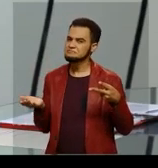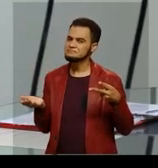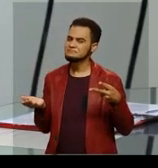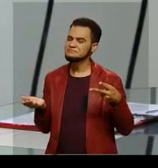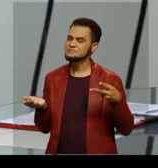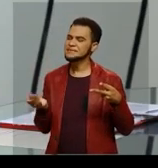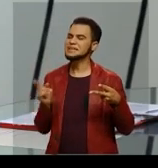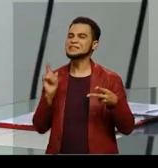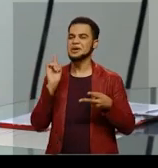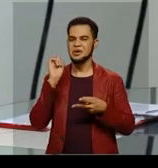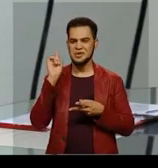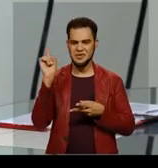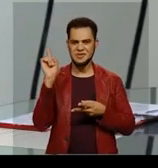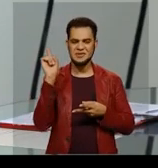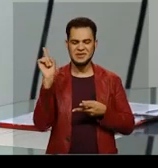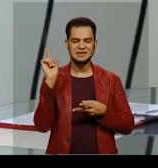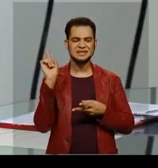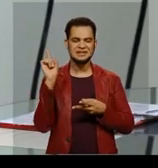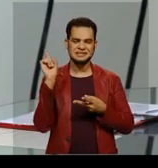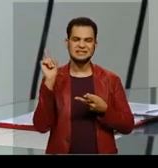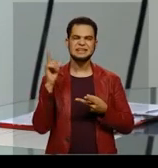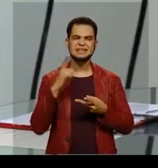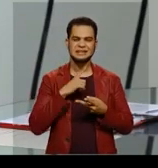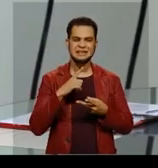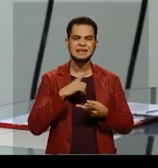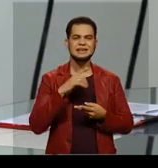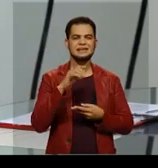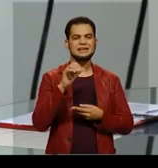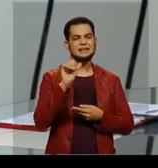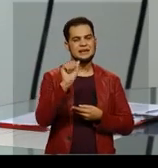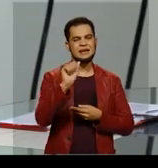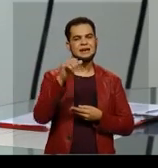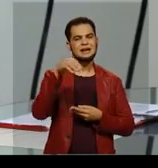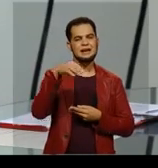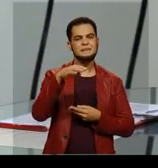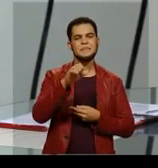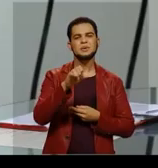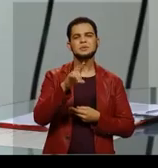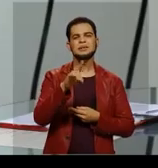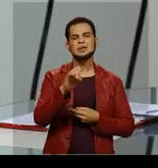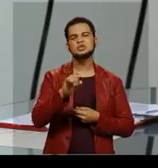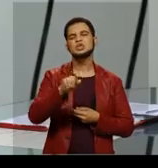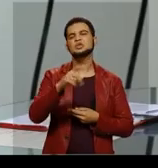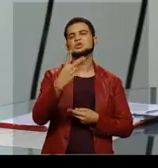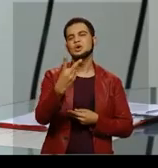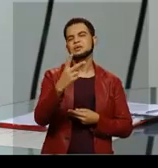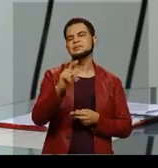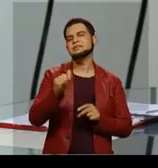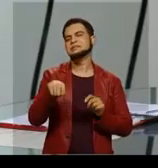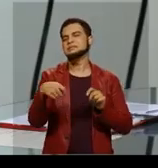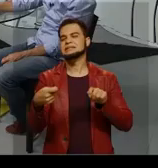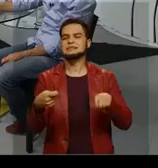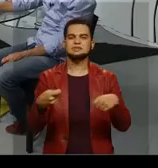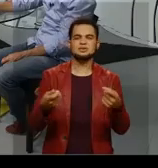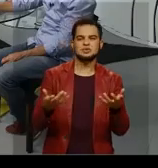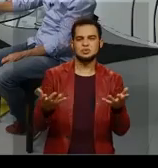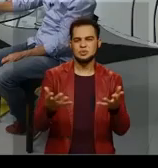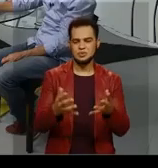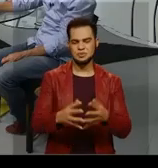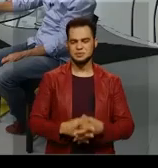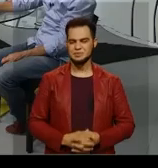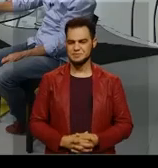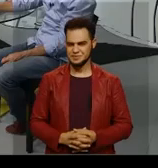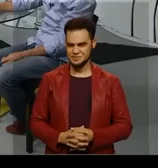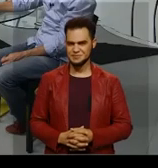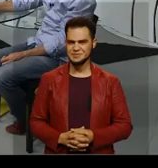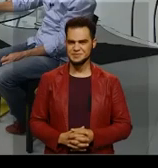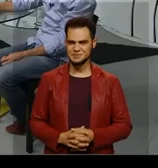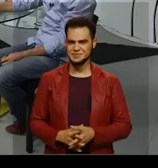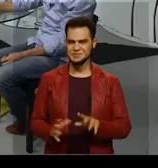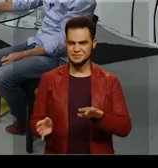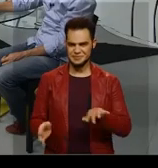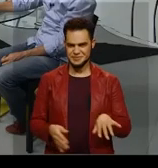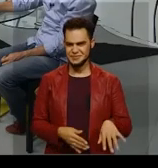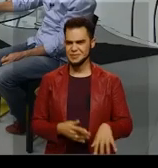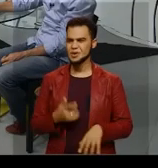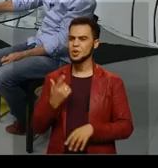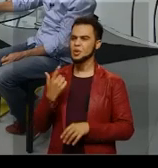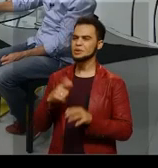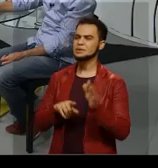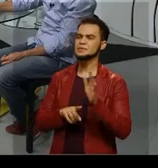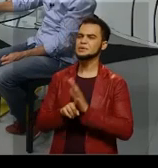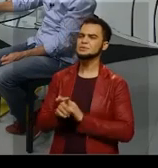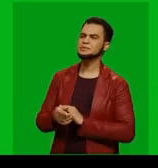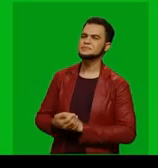ali tem uma ambiguidade, tá? Muito obrigada. Agora, a nossa próxima pergunta. O que